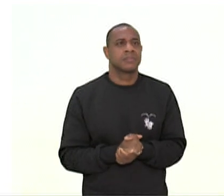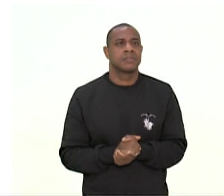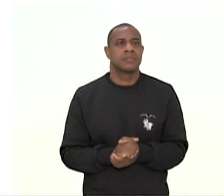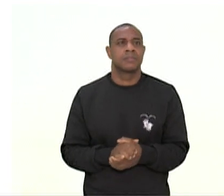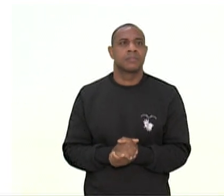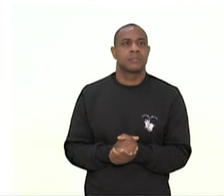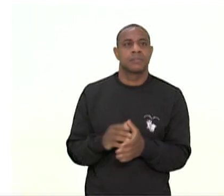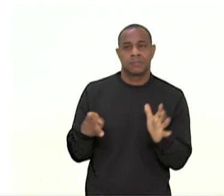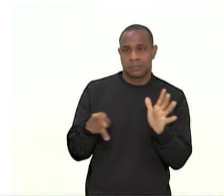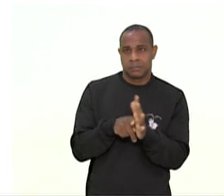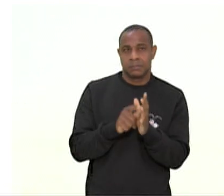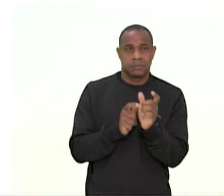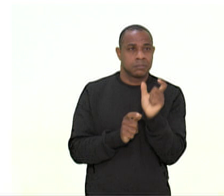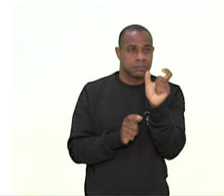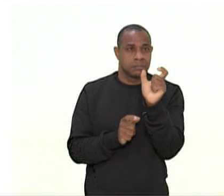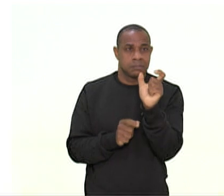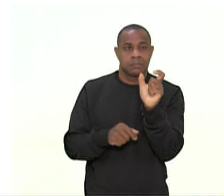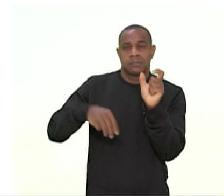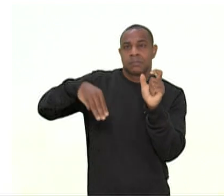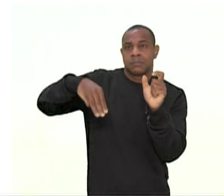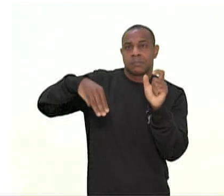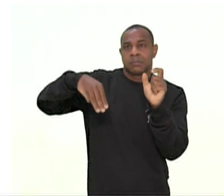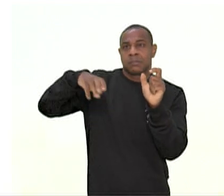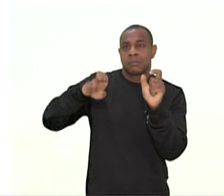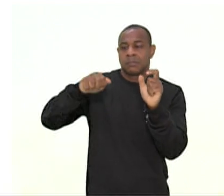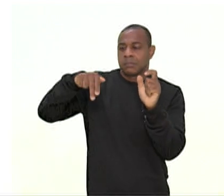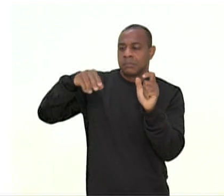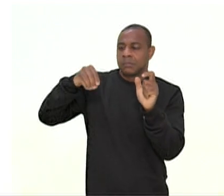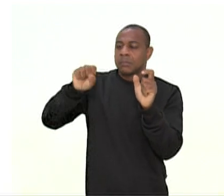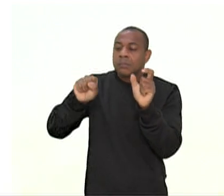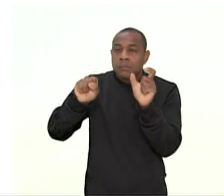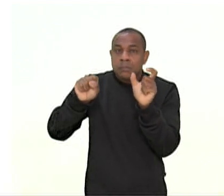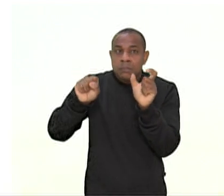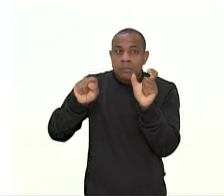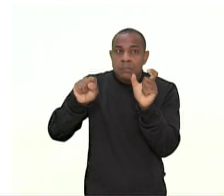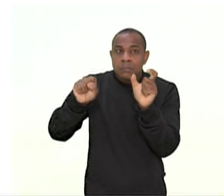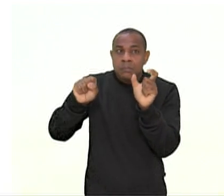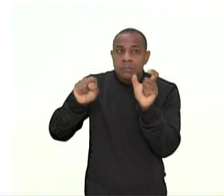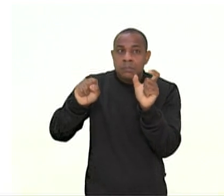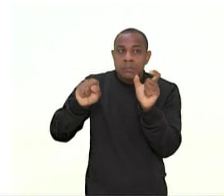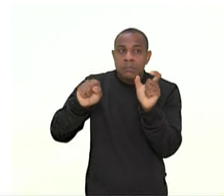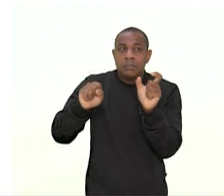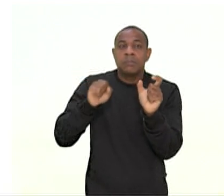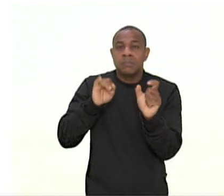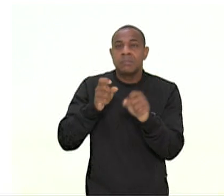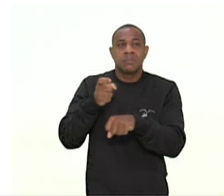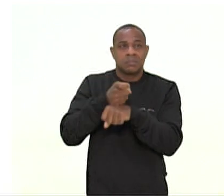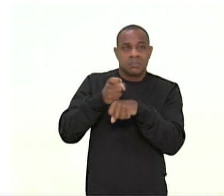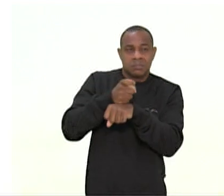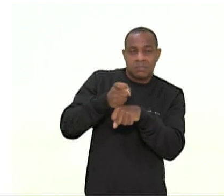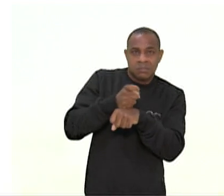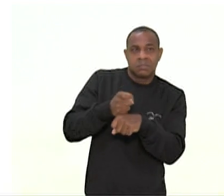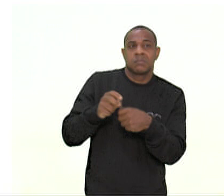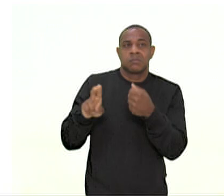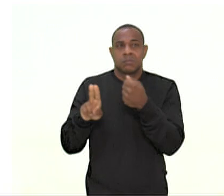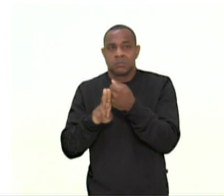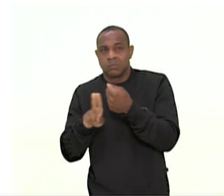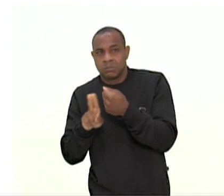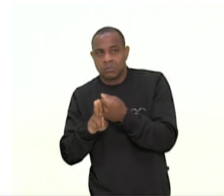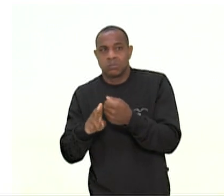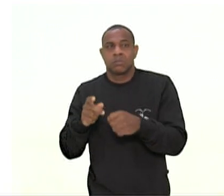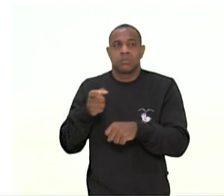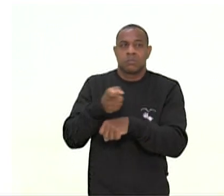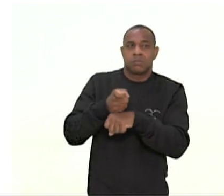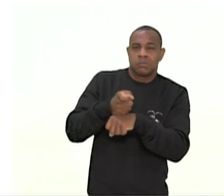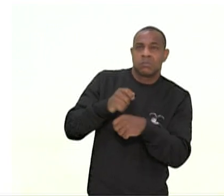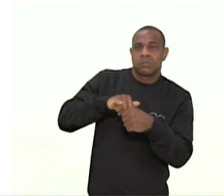Casos específicos. A palavra menos, tá? Mesmo quando ela é pronome adjetivo ou quando ela está na função de